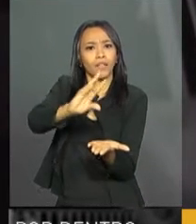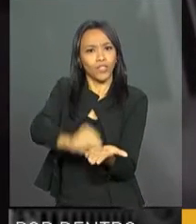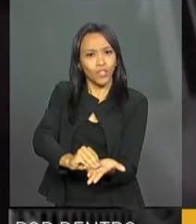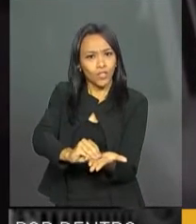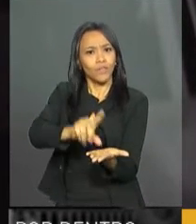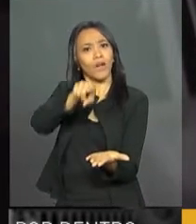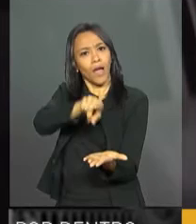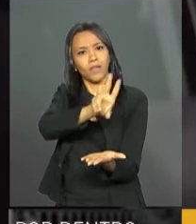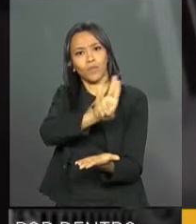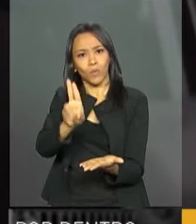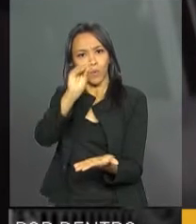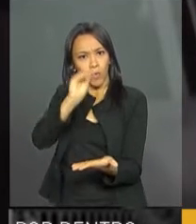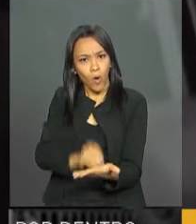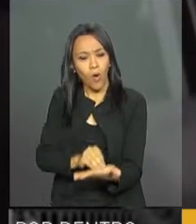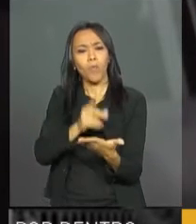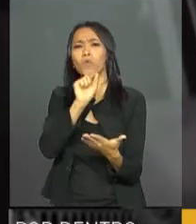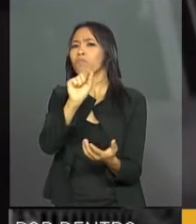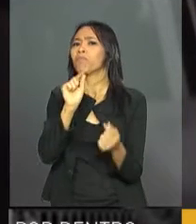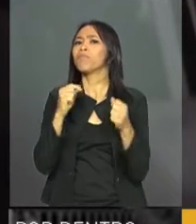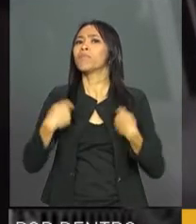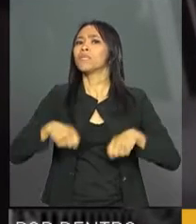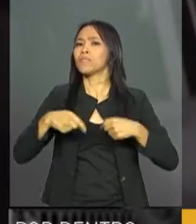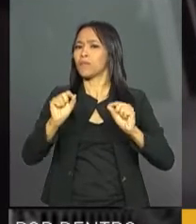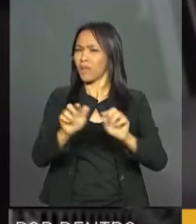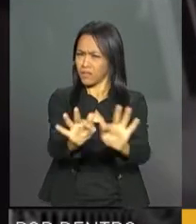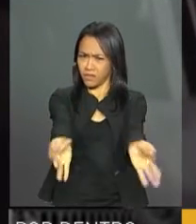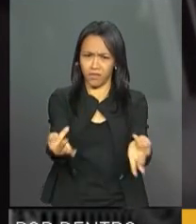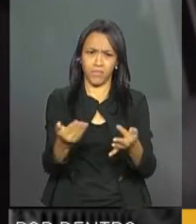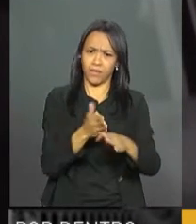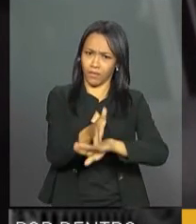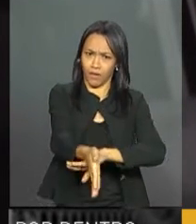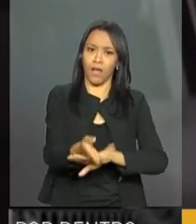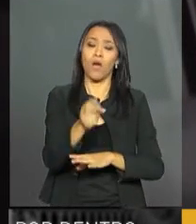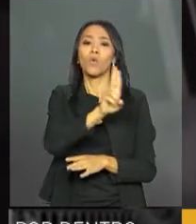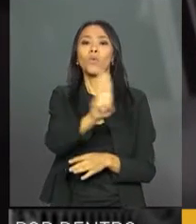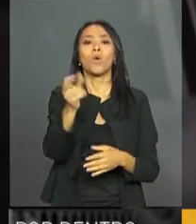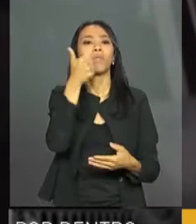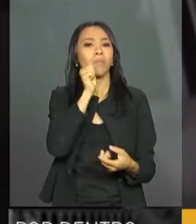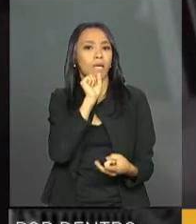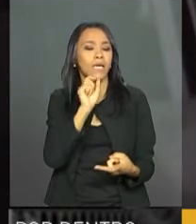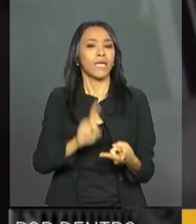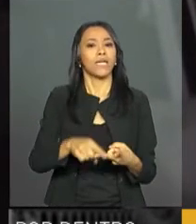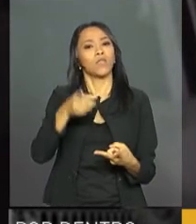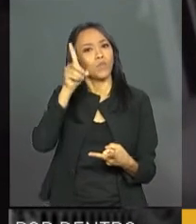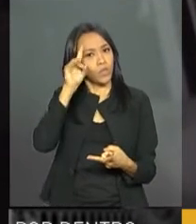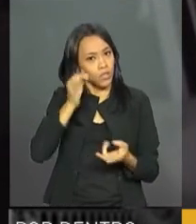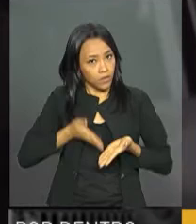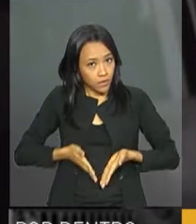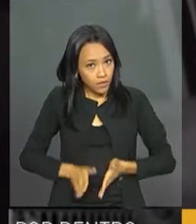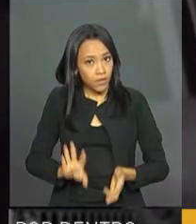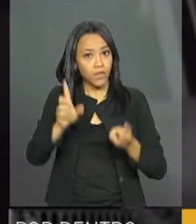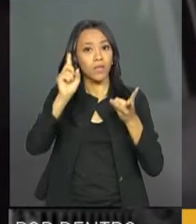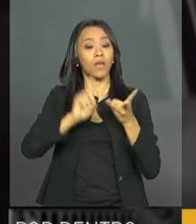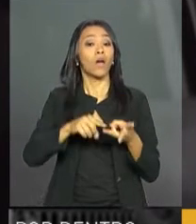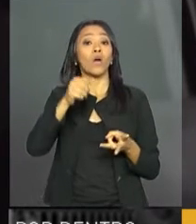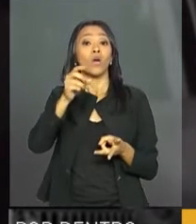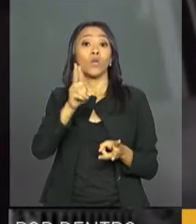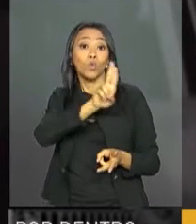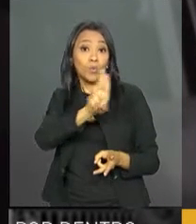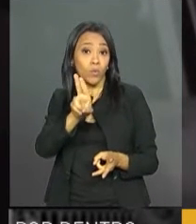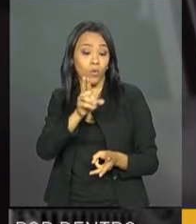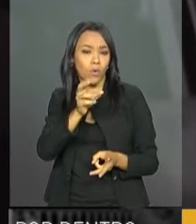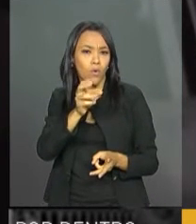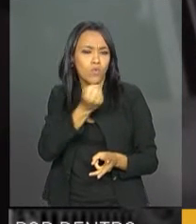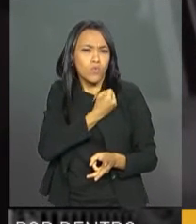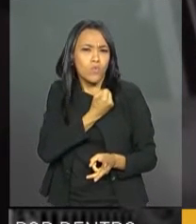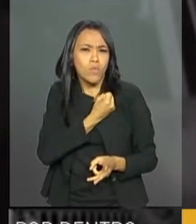se cadastrar. O que é necessário? É muito simples. O nome da sua mãe, a data de nascimento e o número do seu NIS, né?